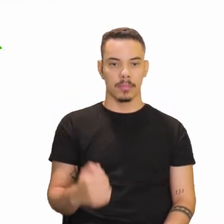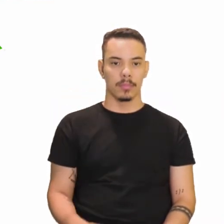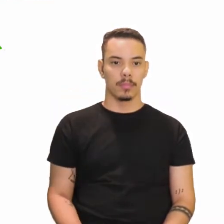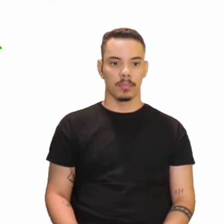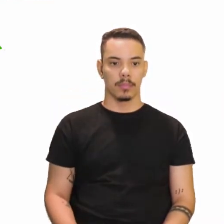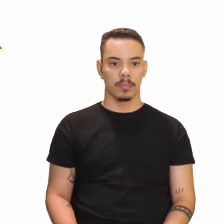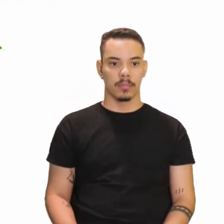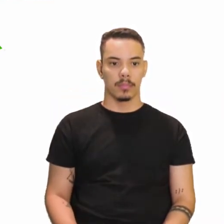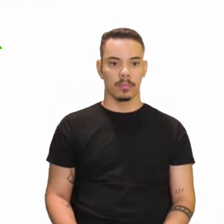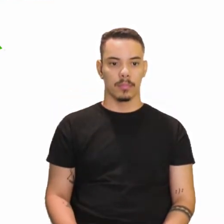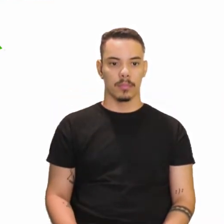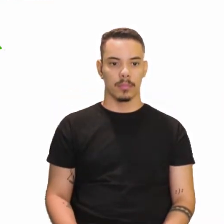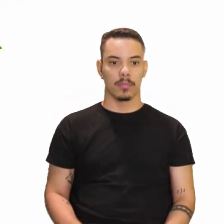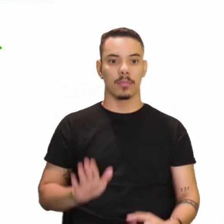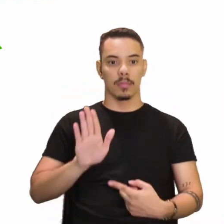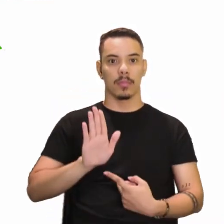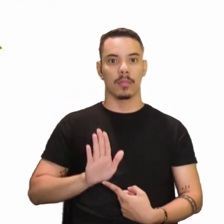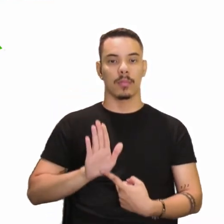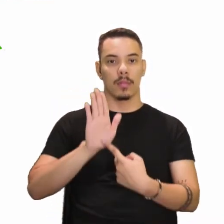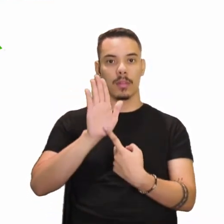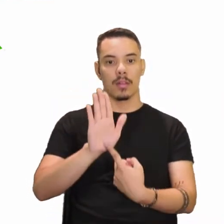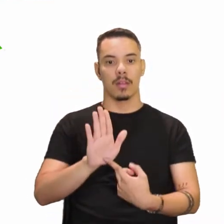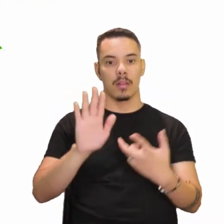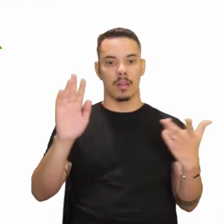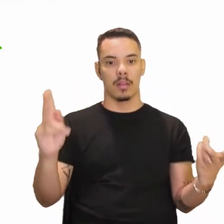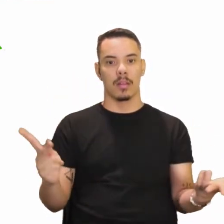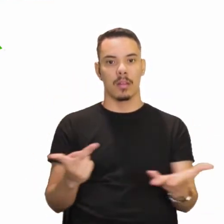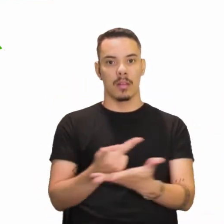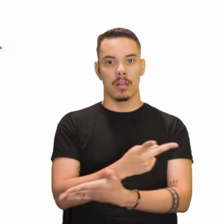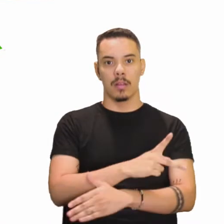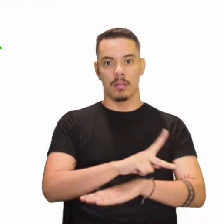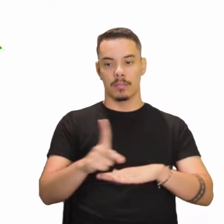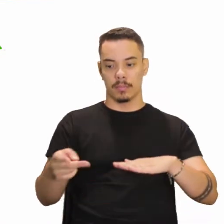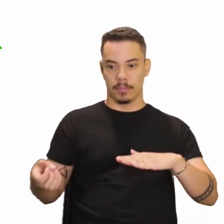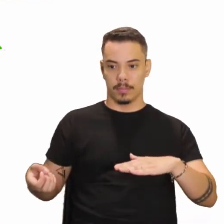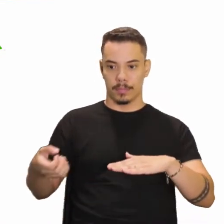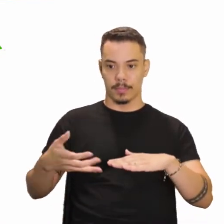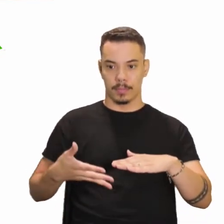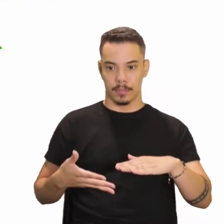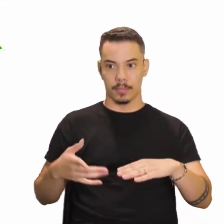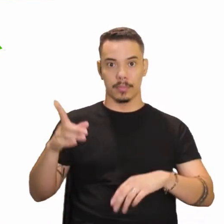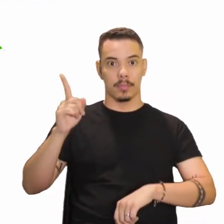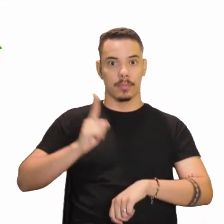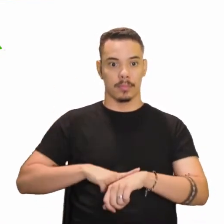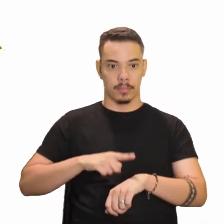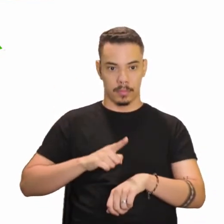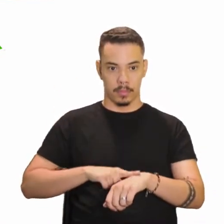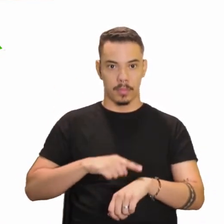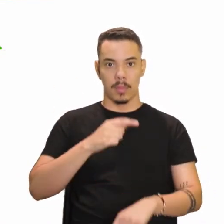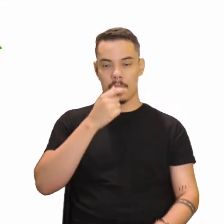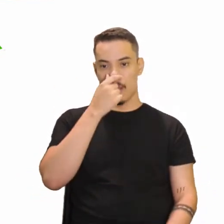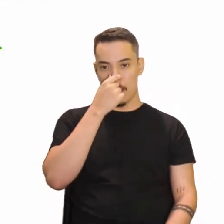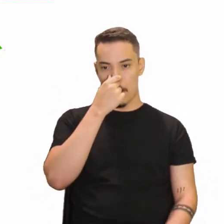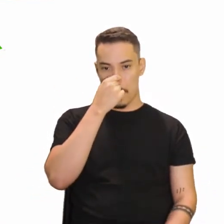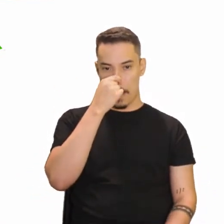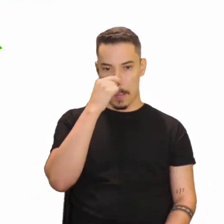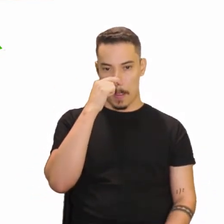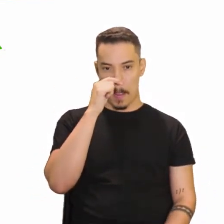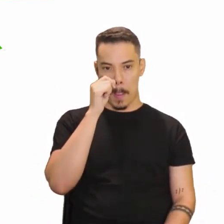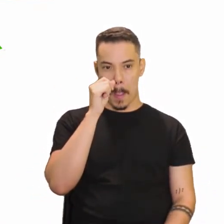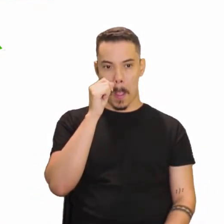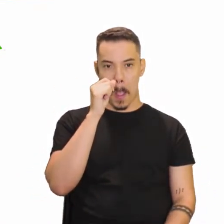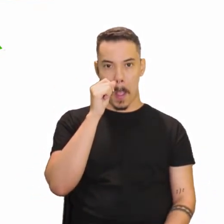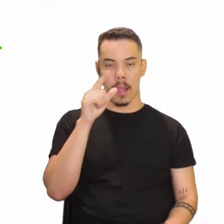mais retrata acontecimentos contemporâneo Olha só do momento é da